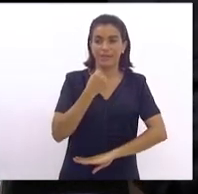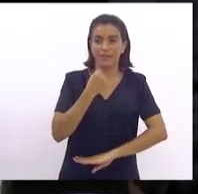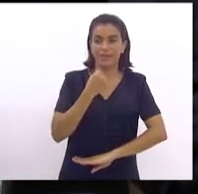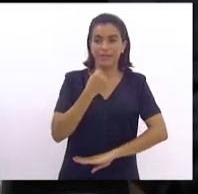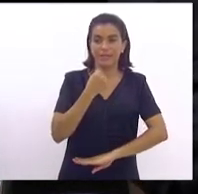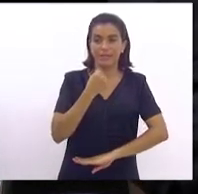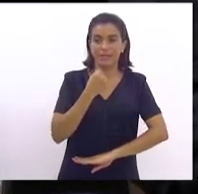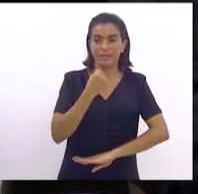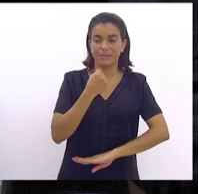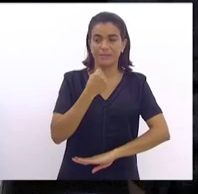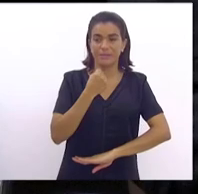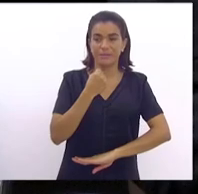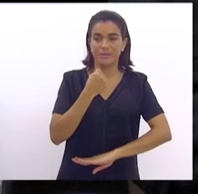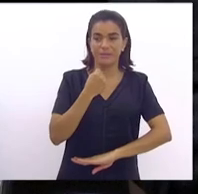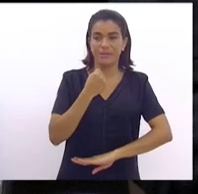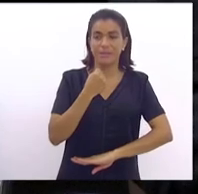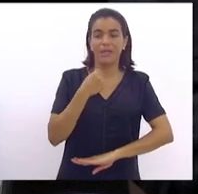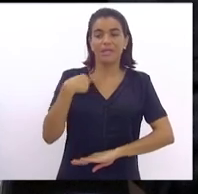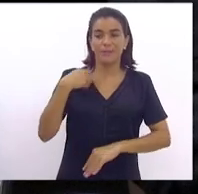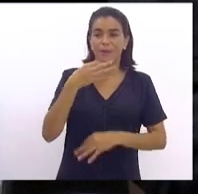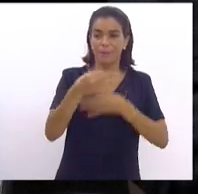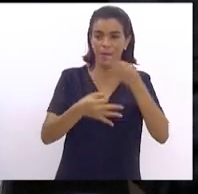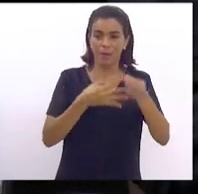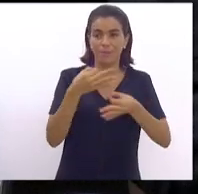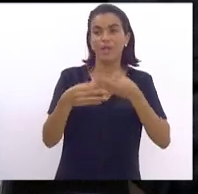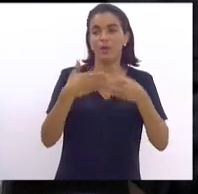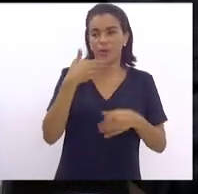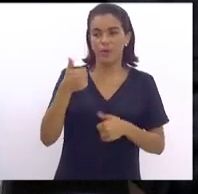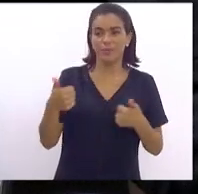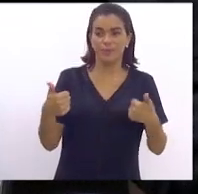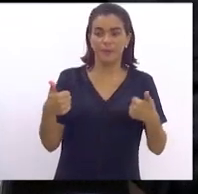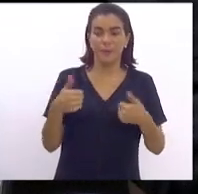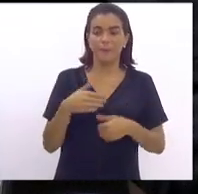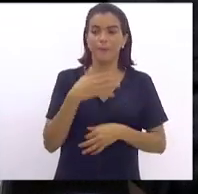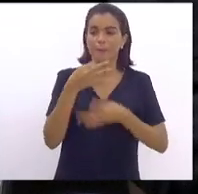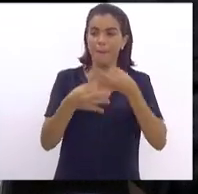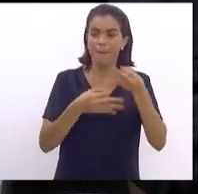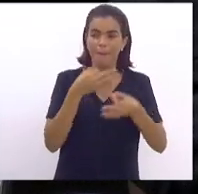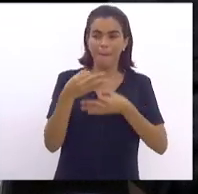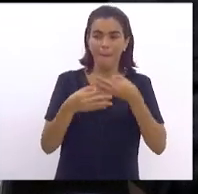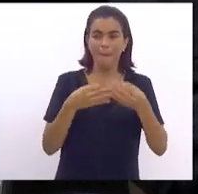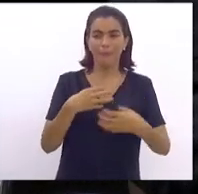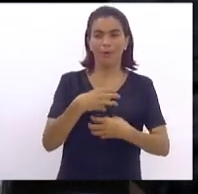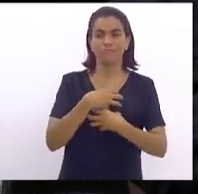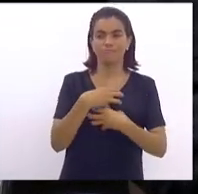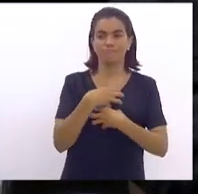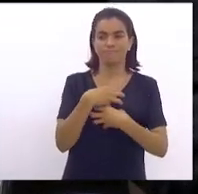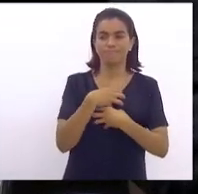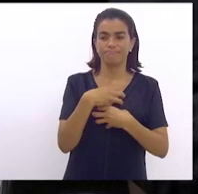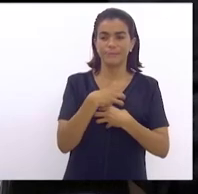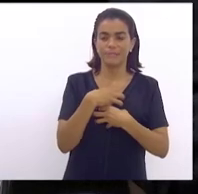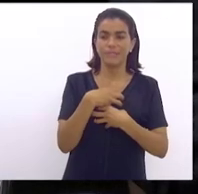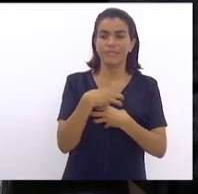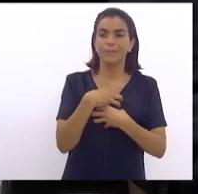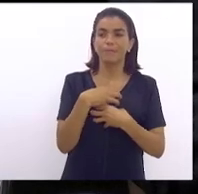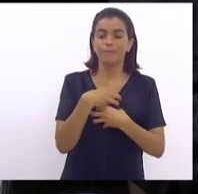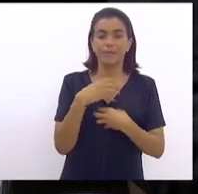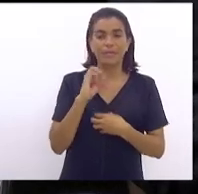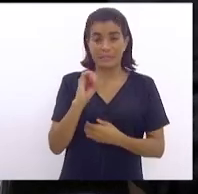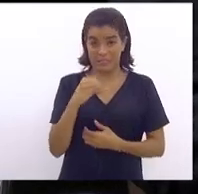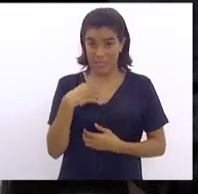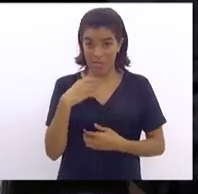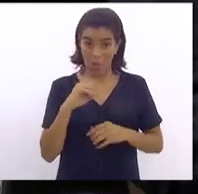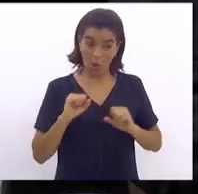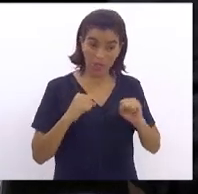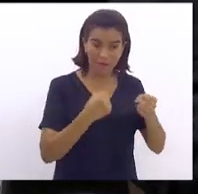as minhas considerações, porque, no meu sentir, não é, se eu estivesse advogando para